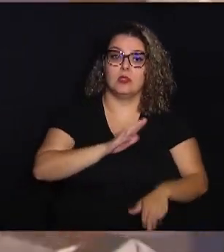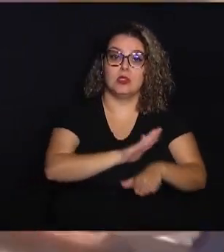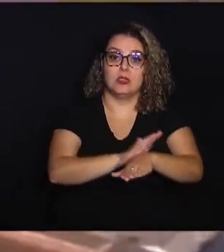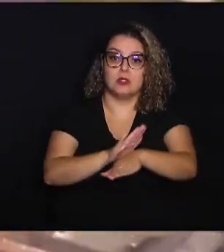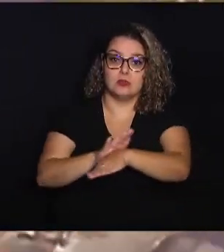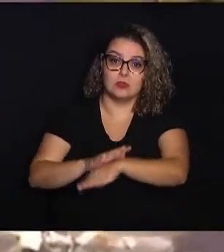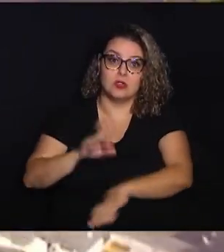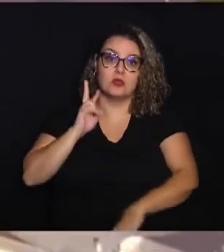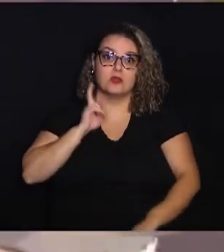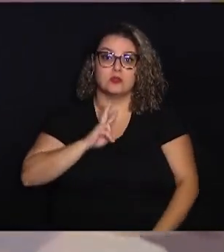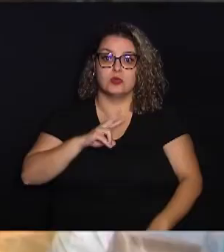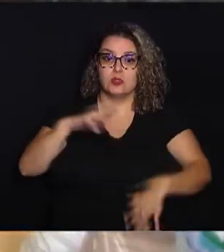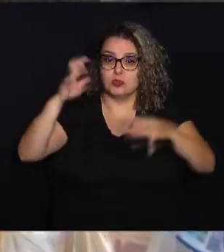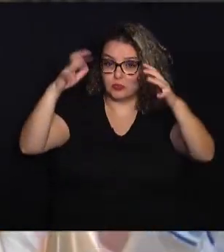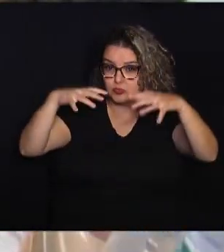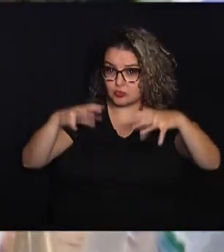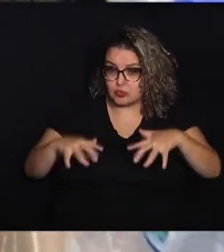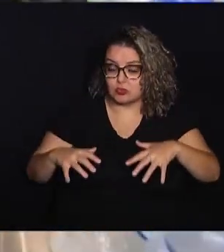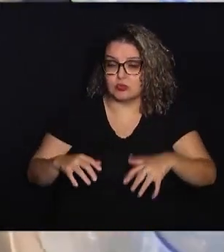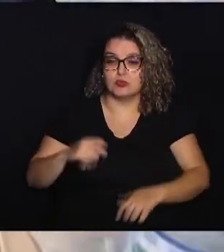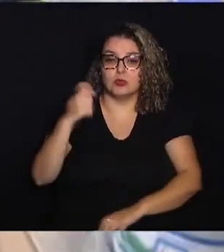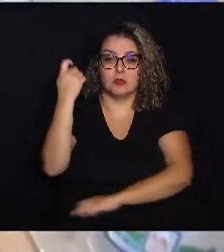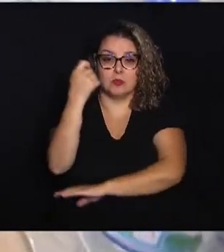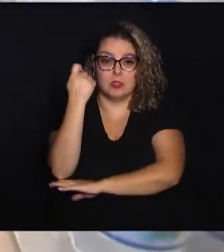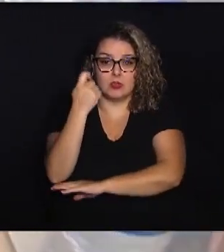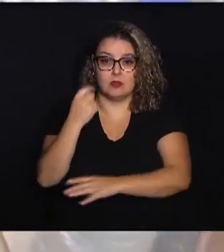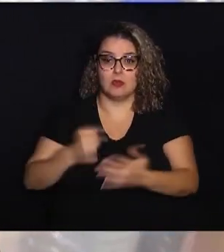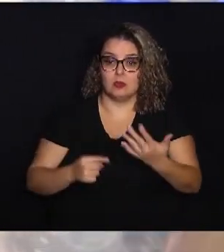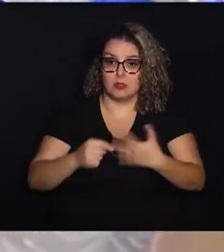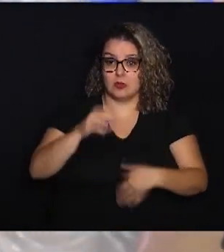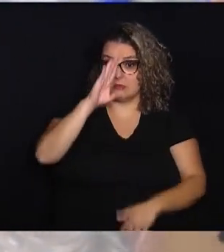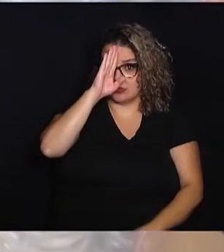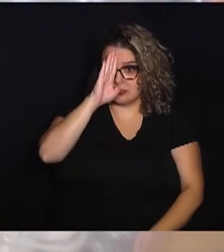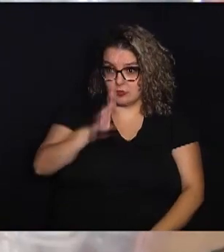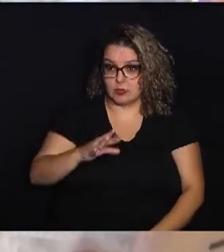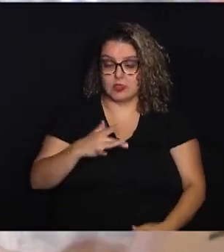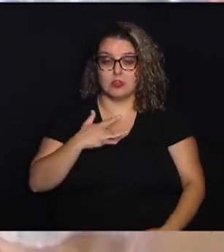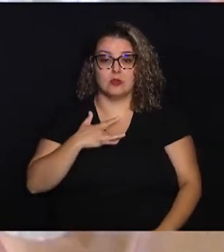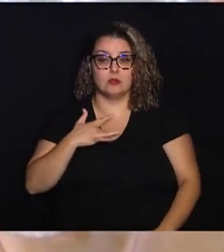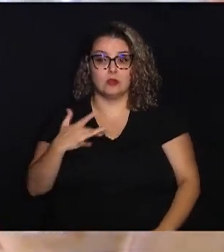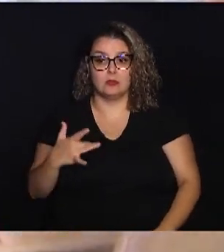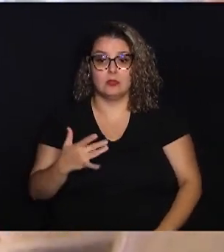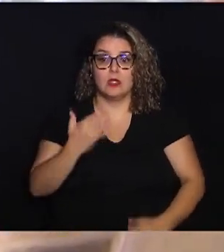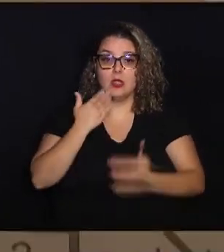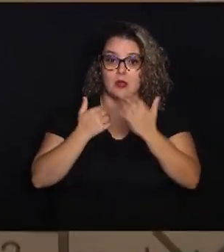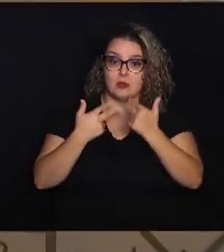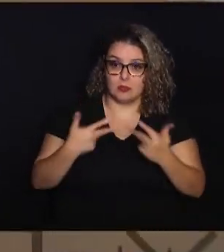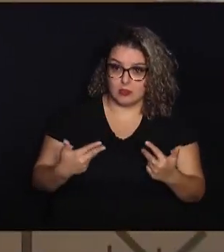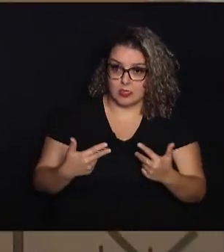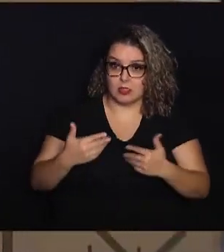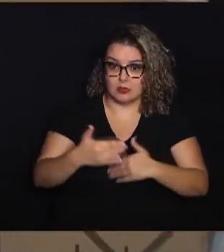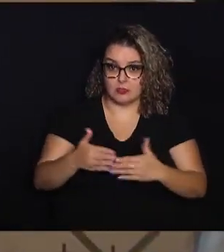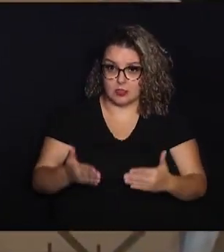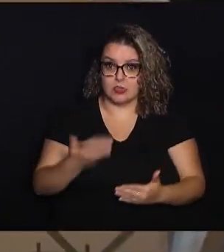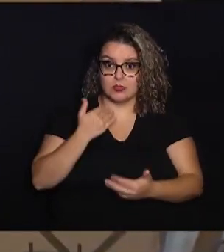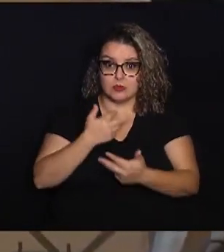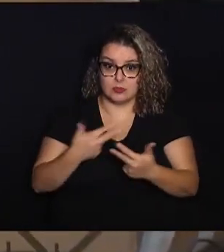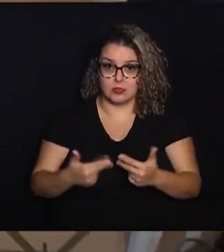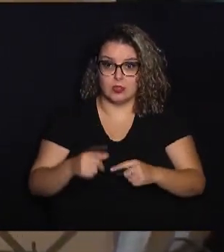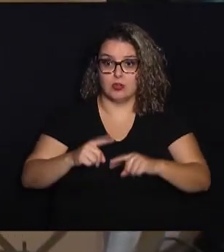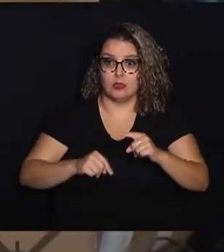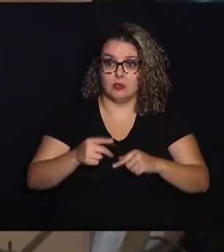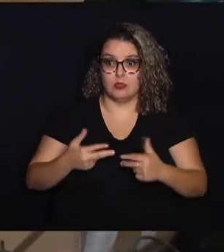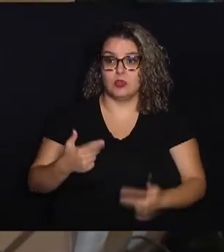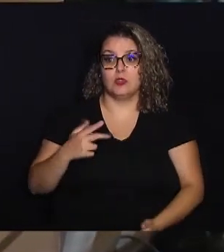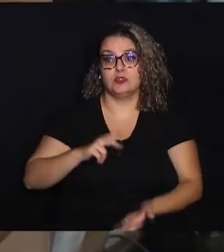das chuvas no Rio Grande do Sul. Os itens essenciais para a doação são alimentos de cesta básica, produtos de